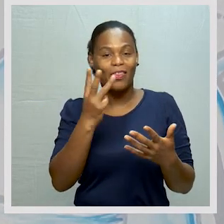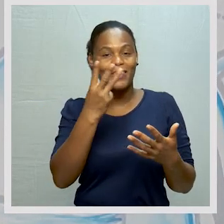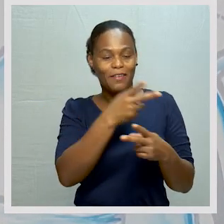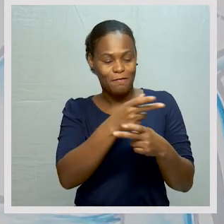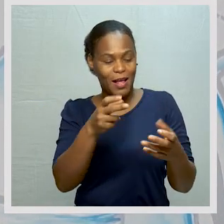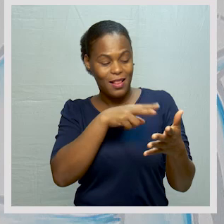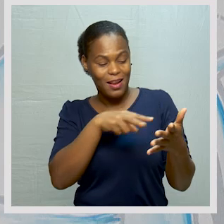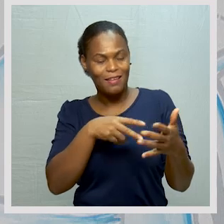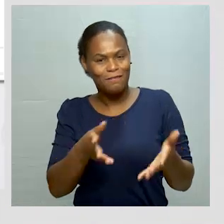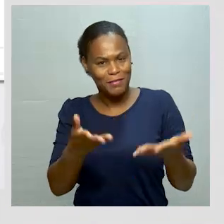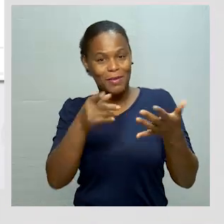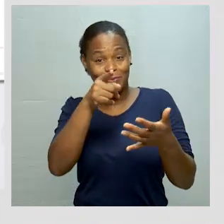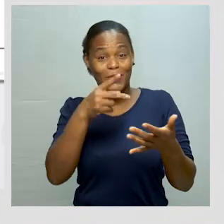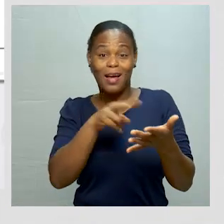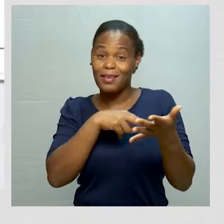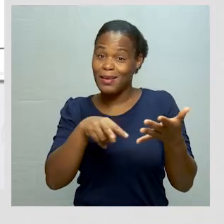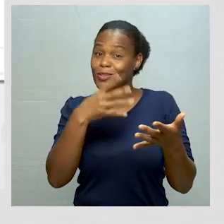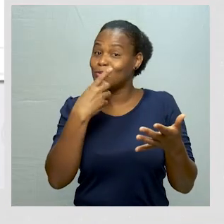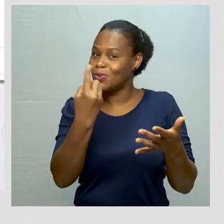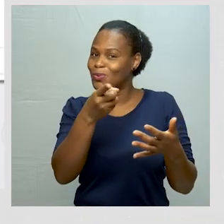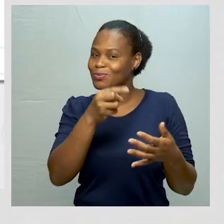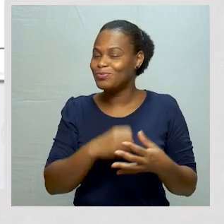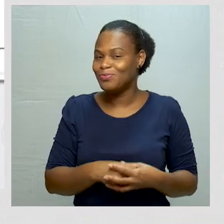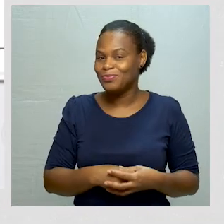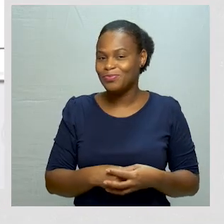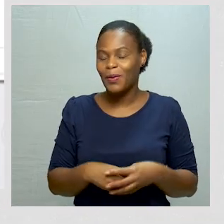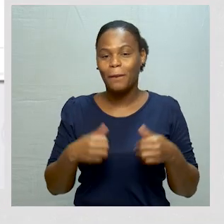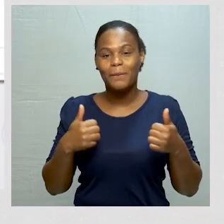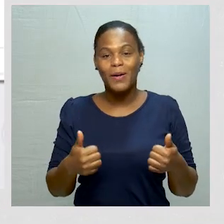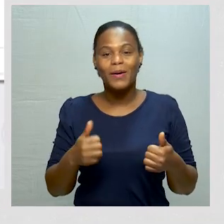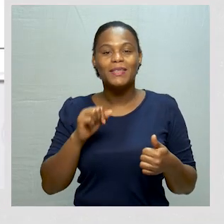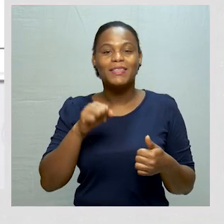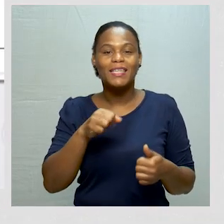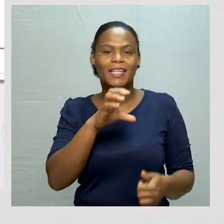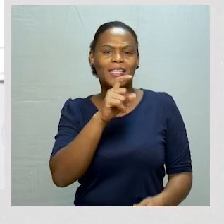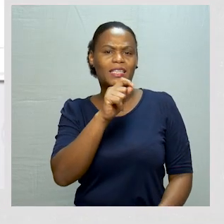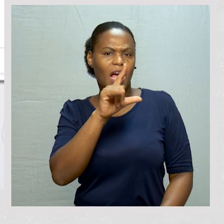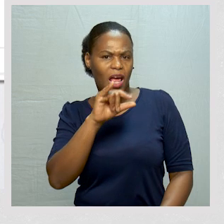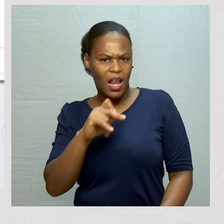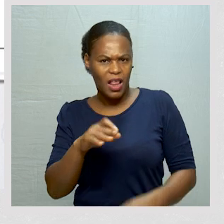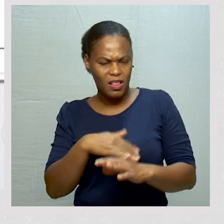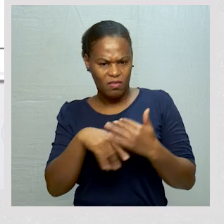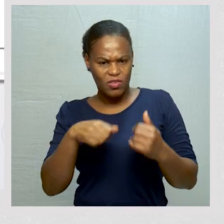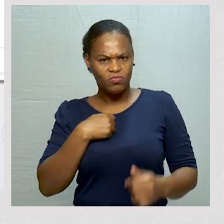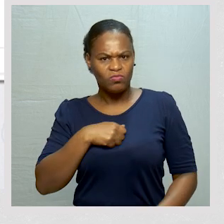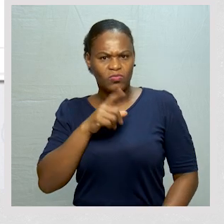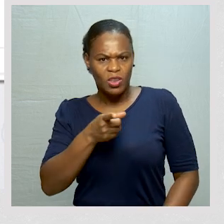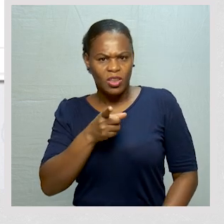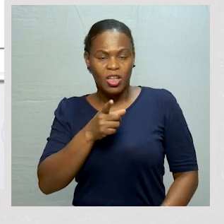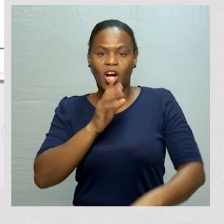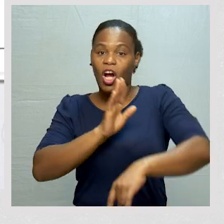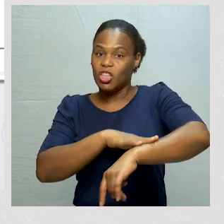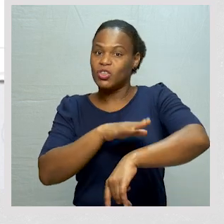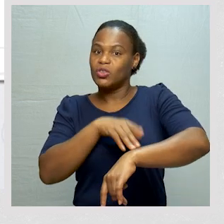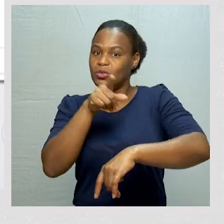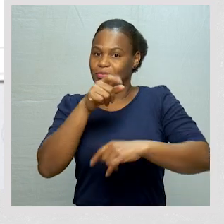a terceira frase. Vamos lá, vocês é que têm que ler. Muito bem. Célia, fizeste birra, portanto,